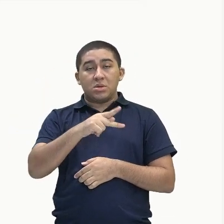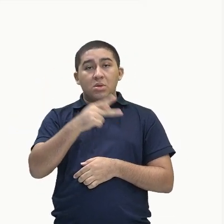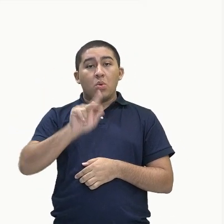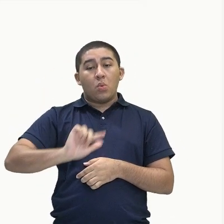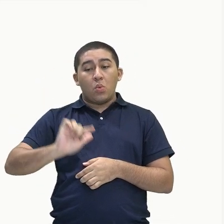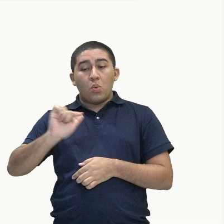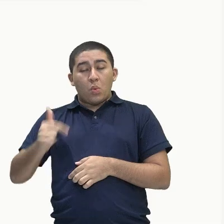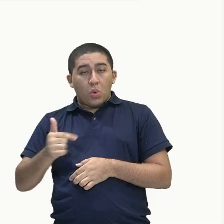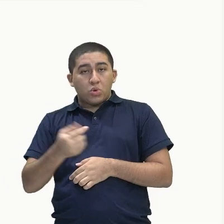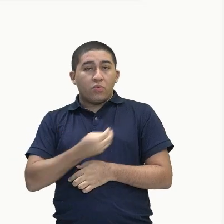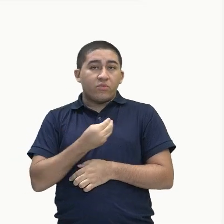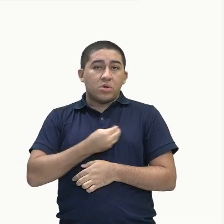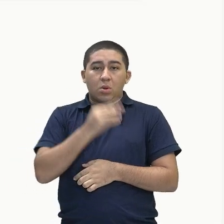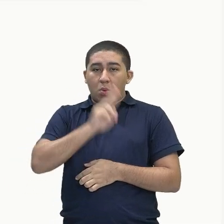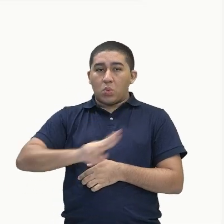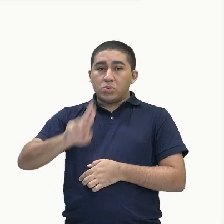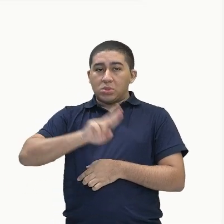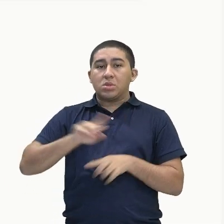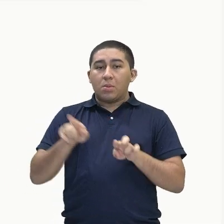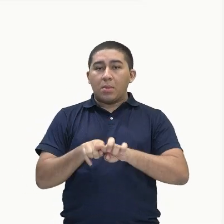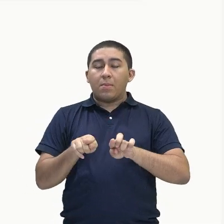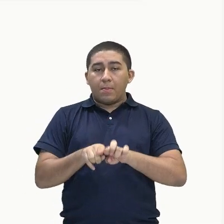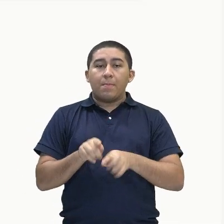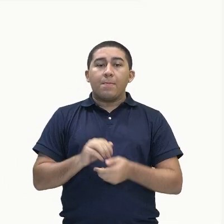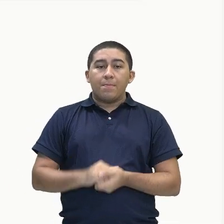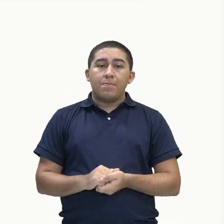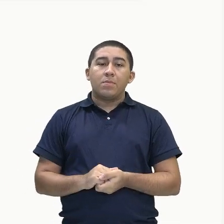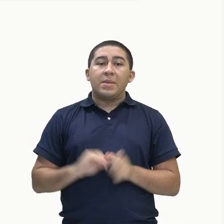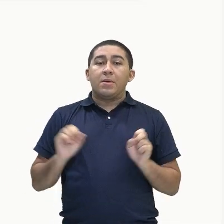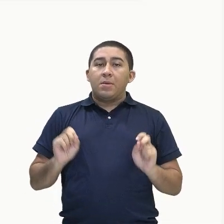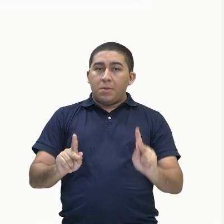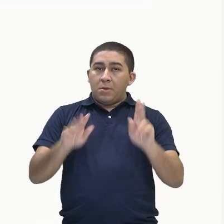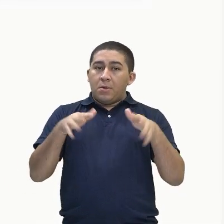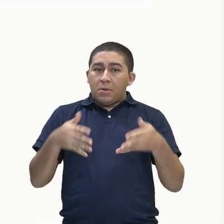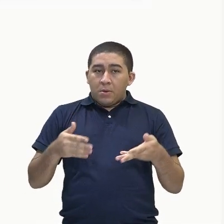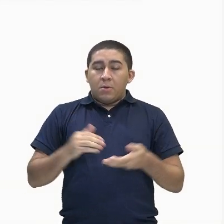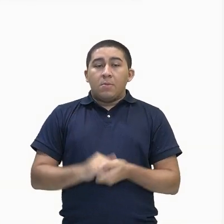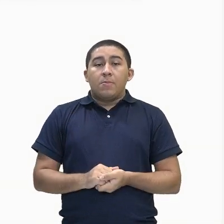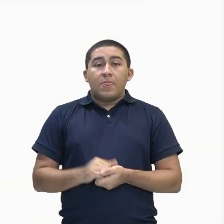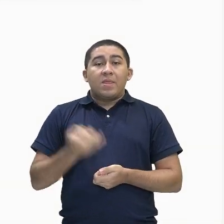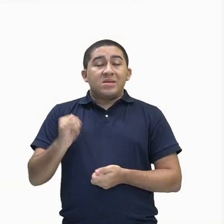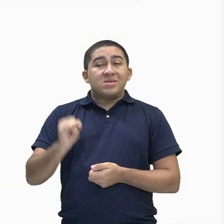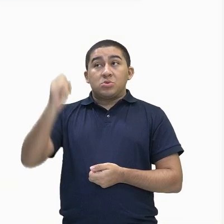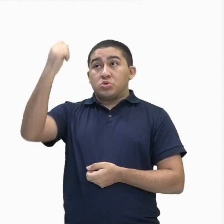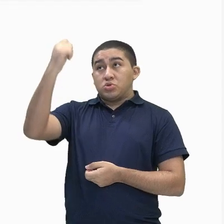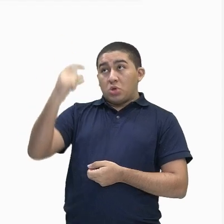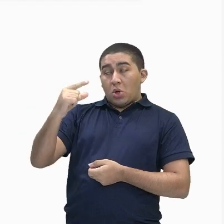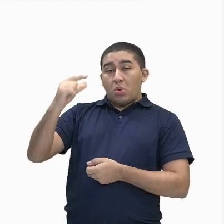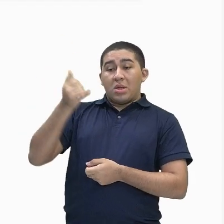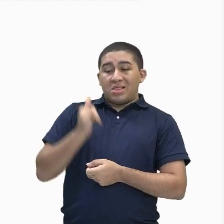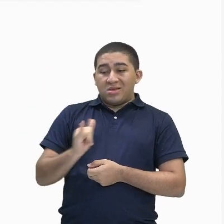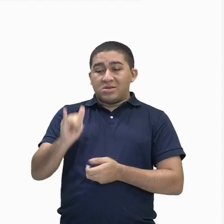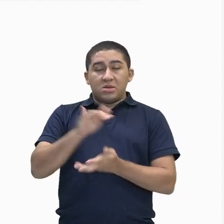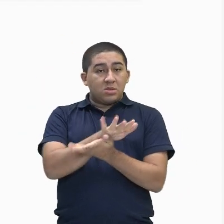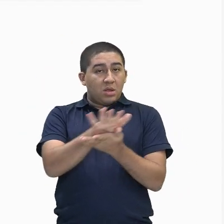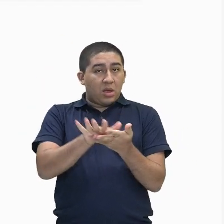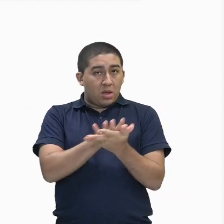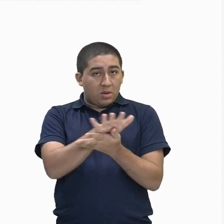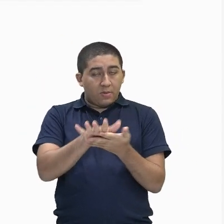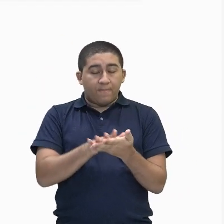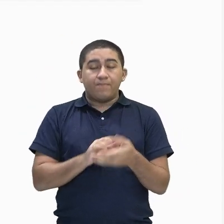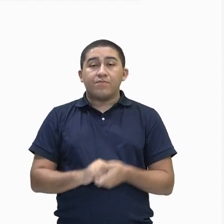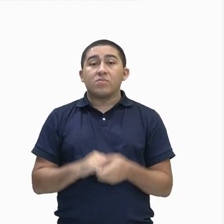outros seres vivos, certo? Muito bem. Então, sem a energia solar, a base de toda a